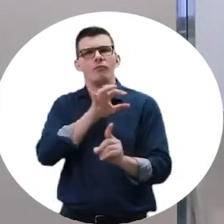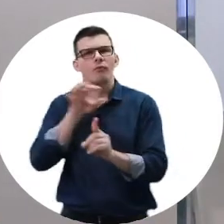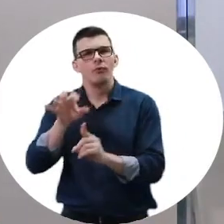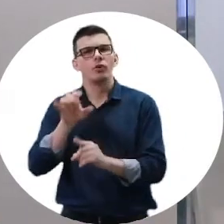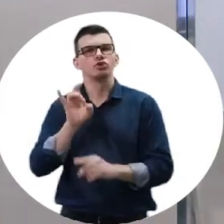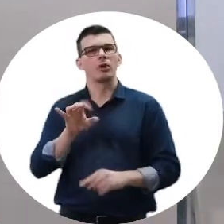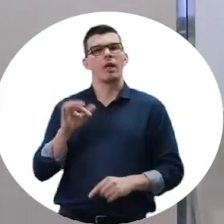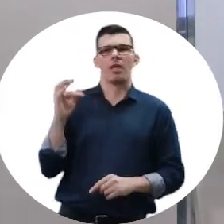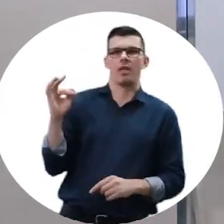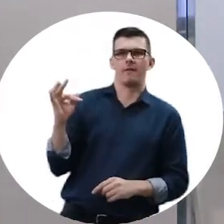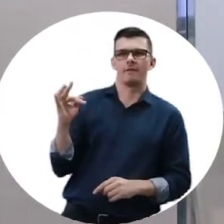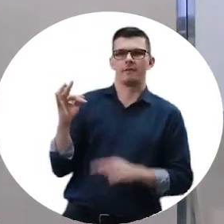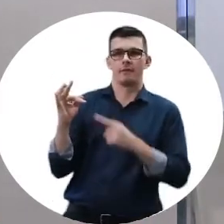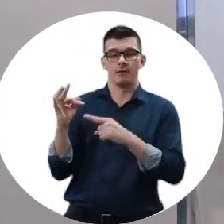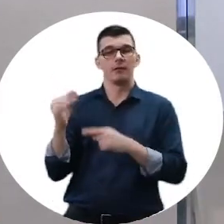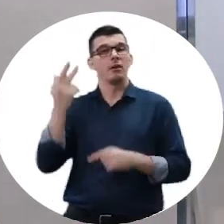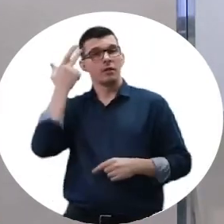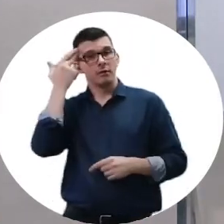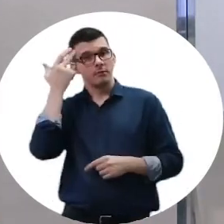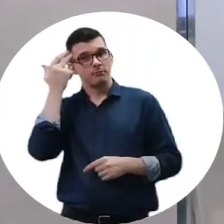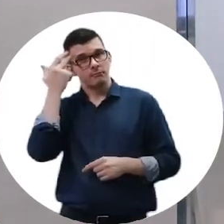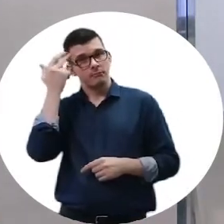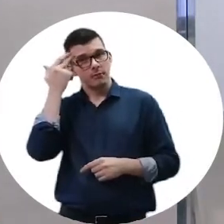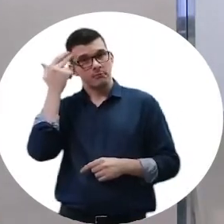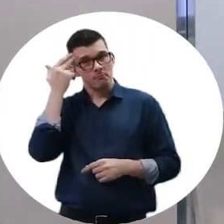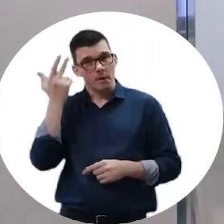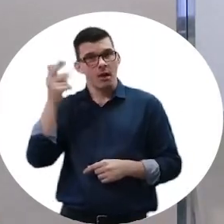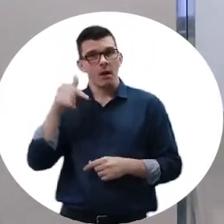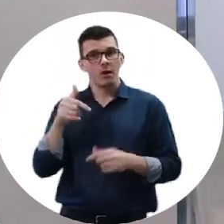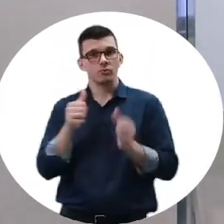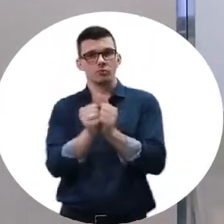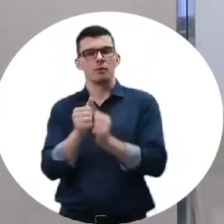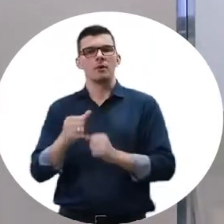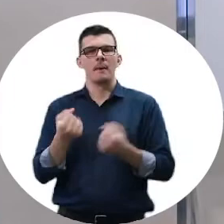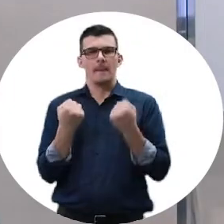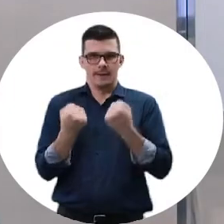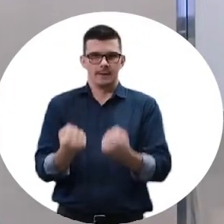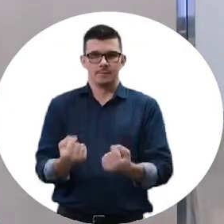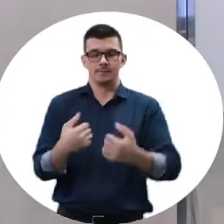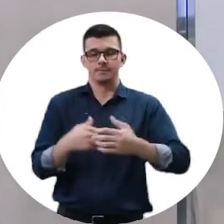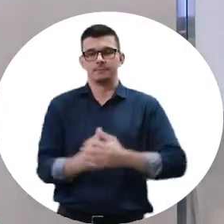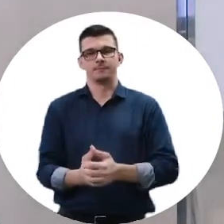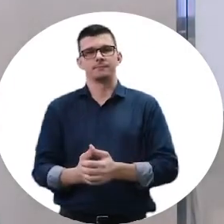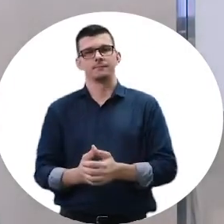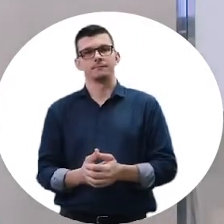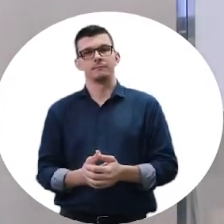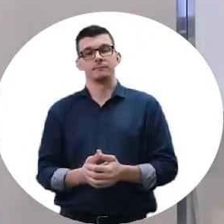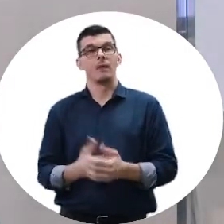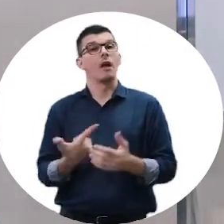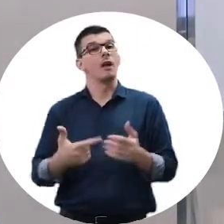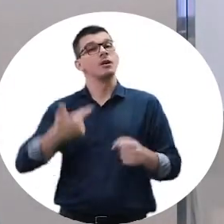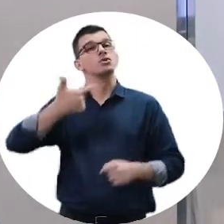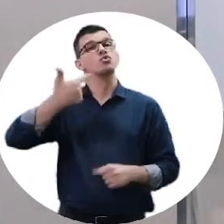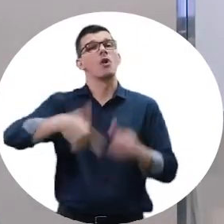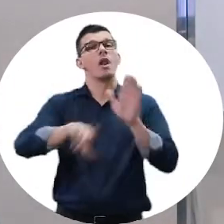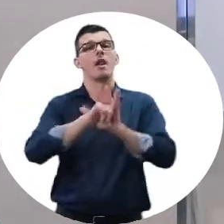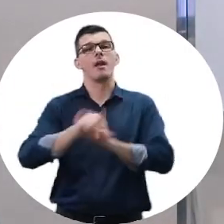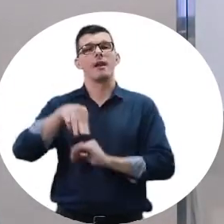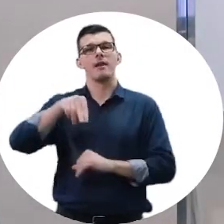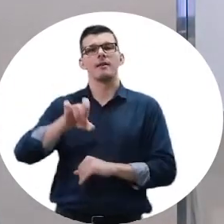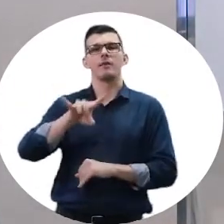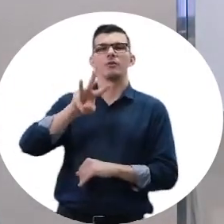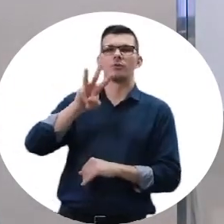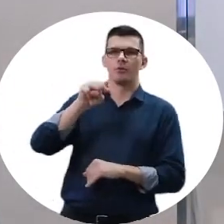quem está influenciando é só F. Então a normal ela é anulada pelo peso. E pela segunda lei de